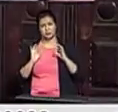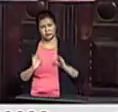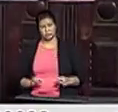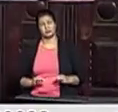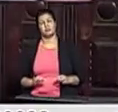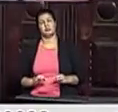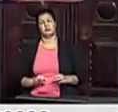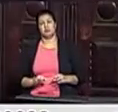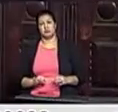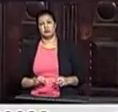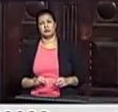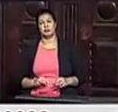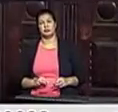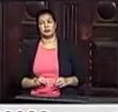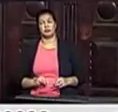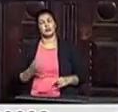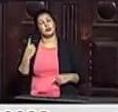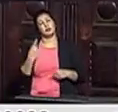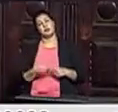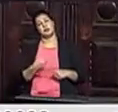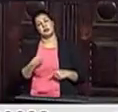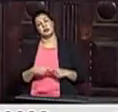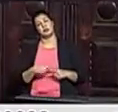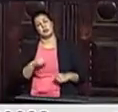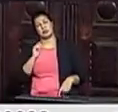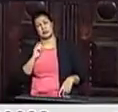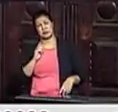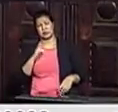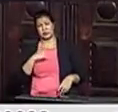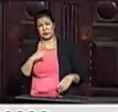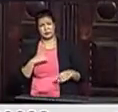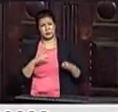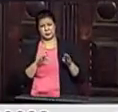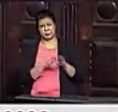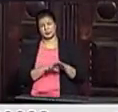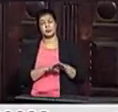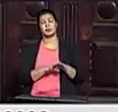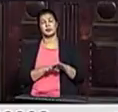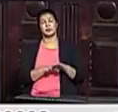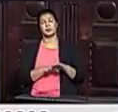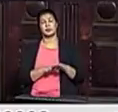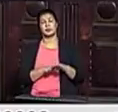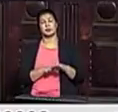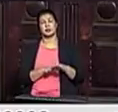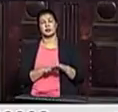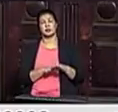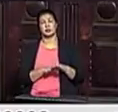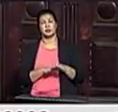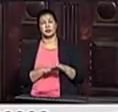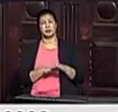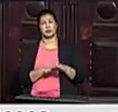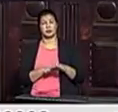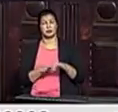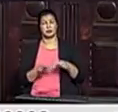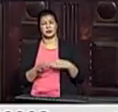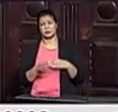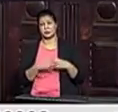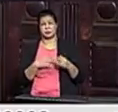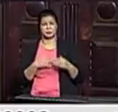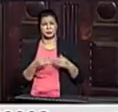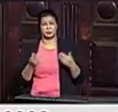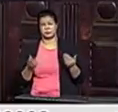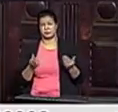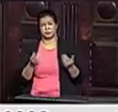isenção, porque se tivesse lista fechada, né, e também vale para os senhores, nos partidos